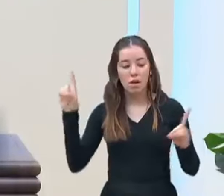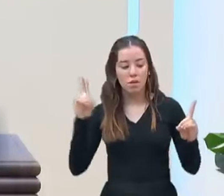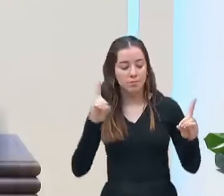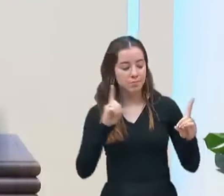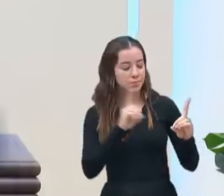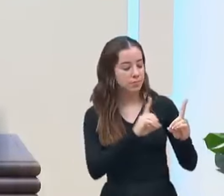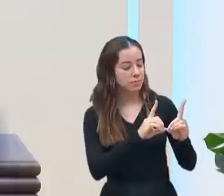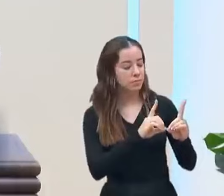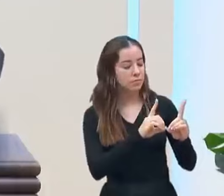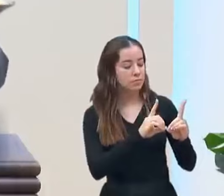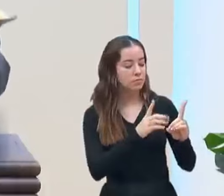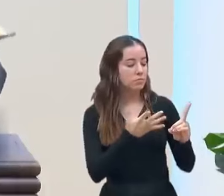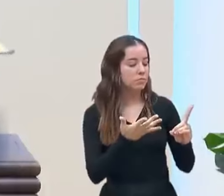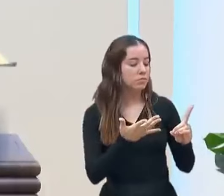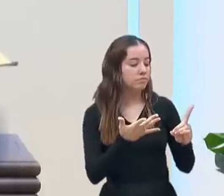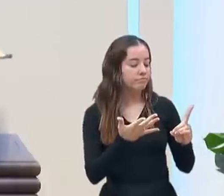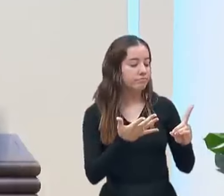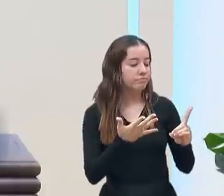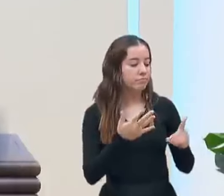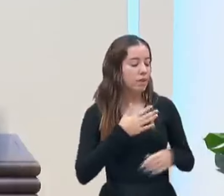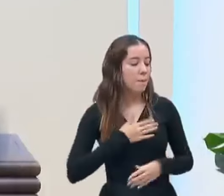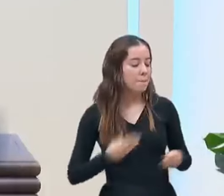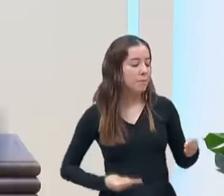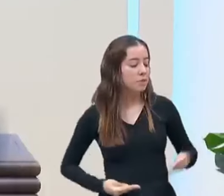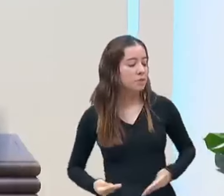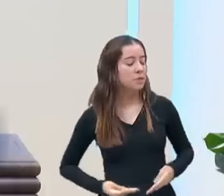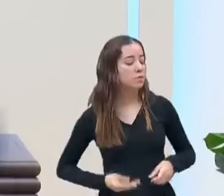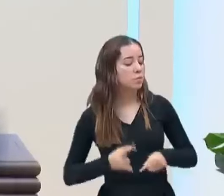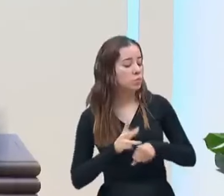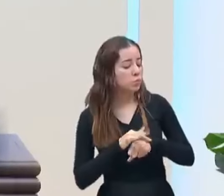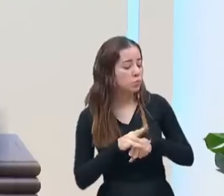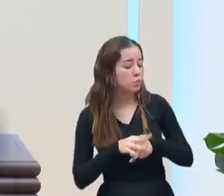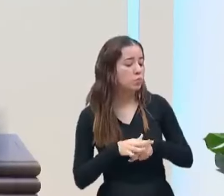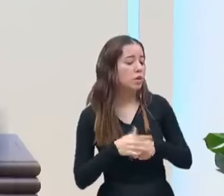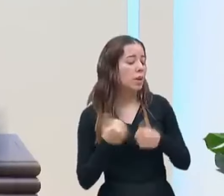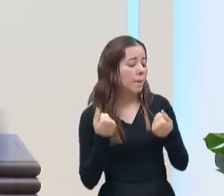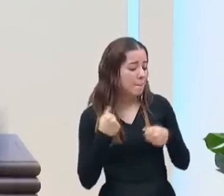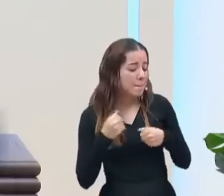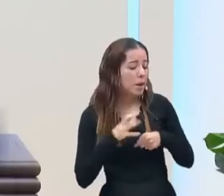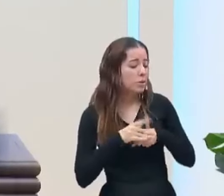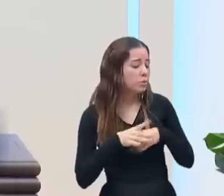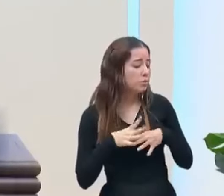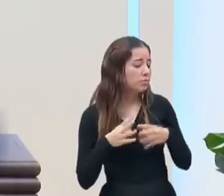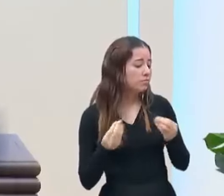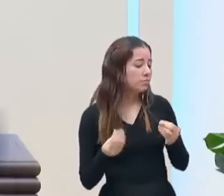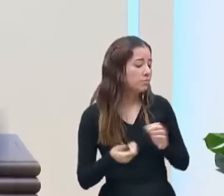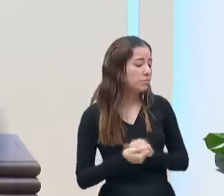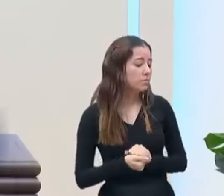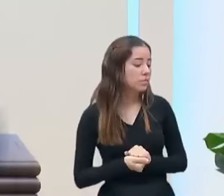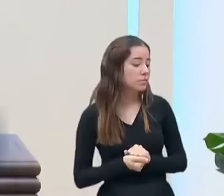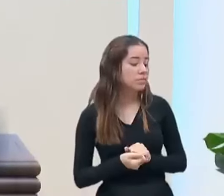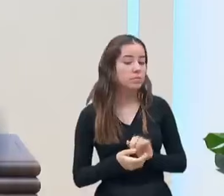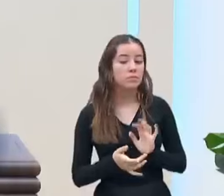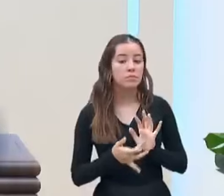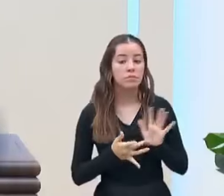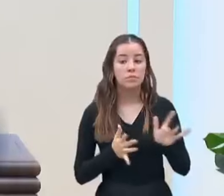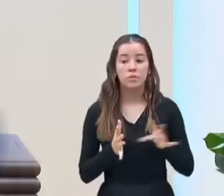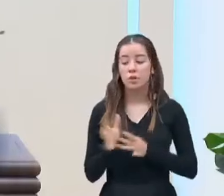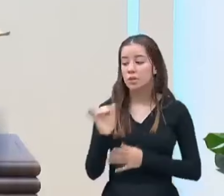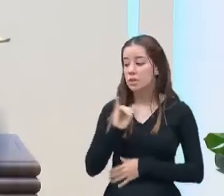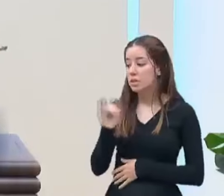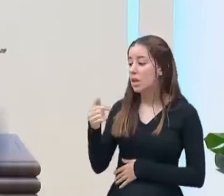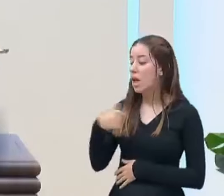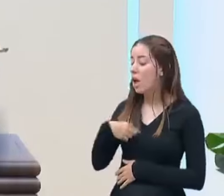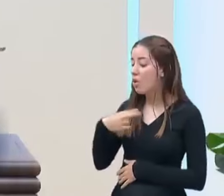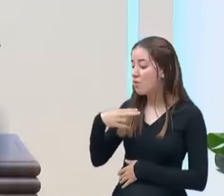seu criado estava em casa, doente, paralítico, não é? Atormentado. Aí o Senhor falou assim: eu vou na sua casa, Jairo, e vou